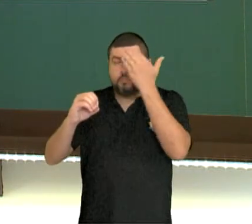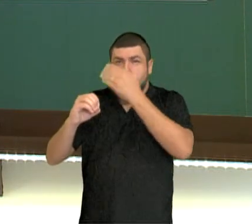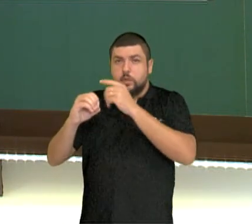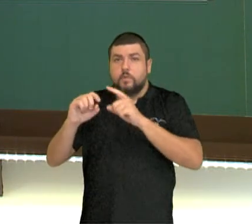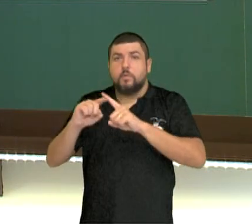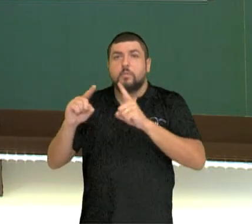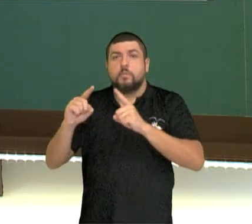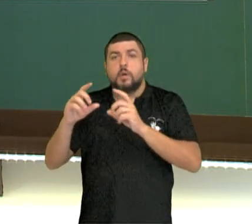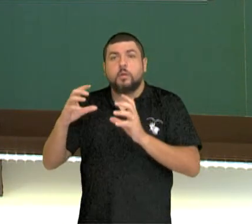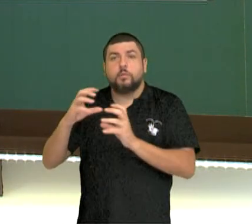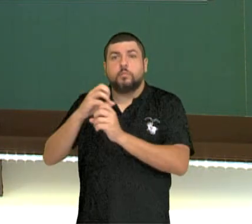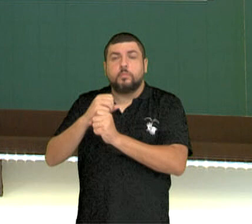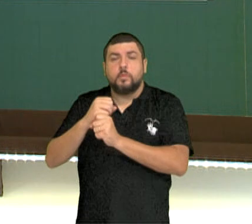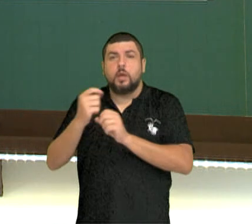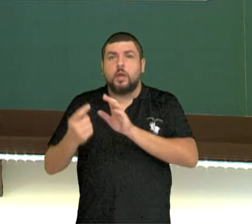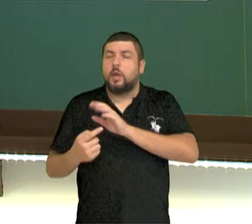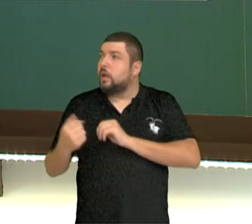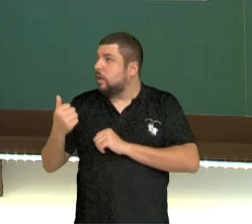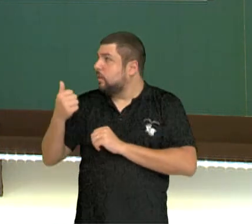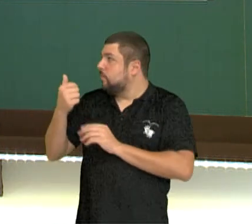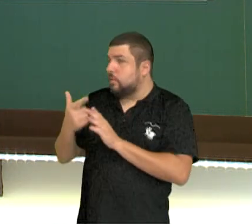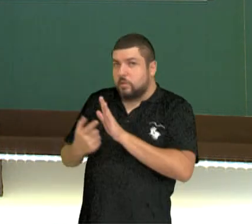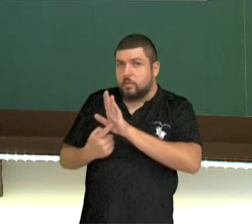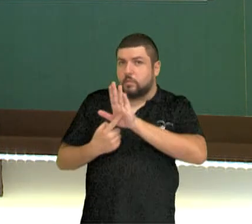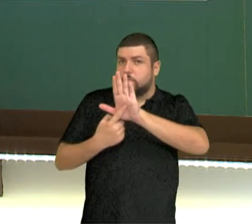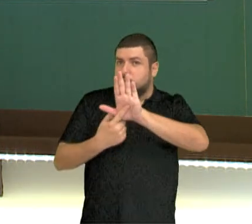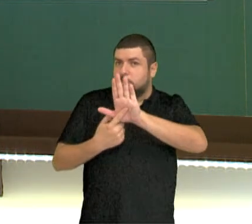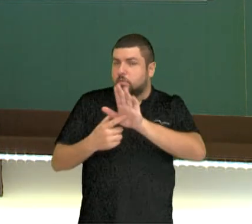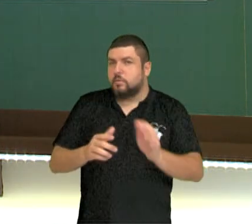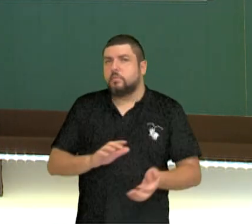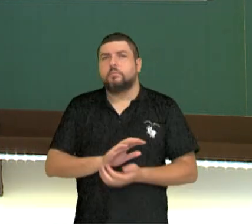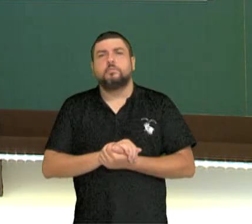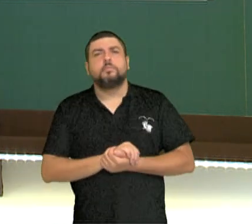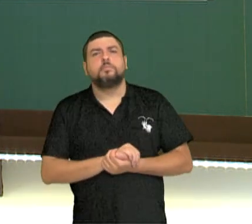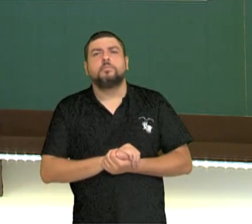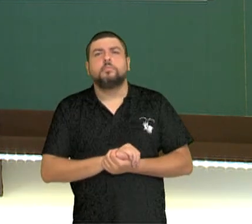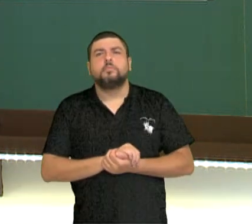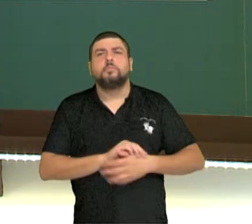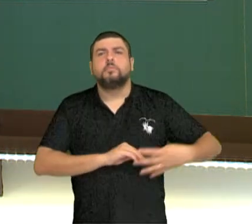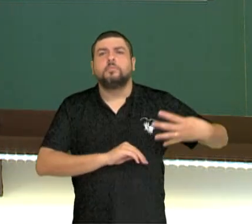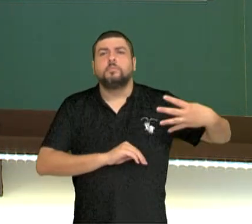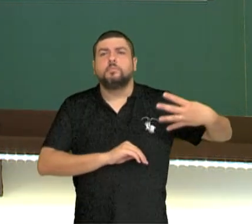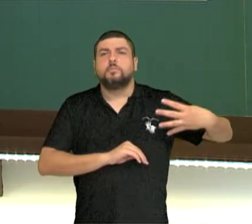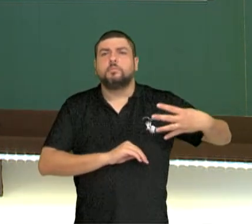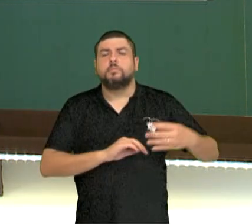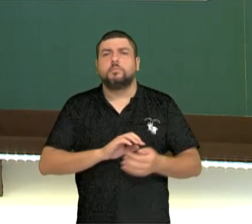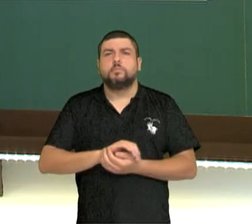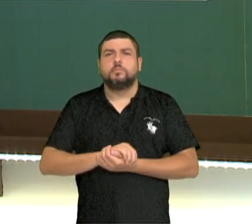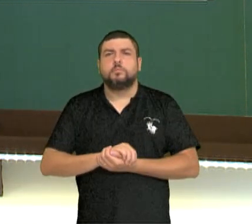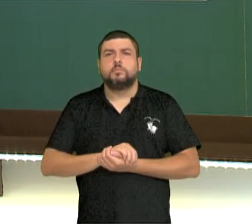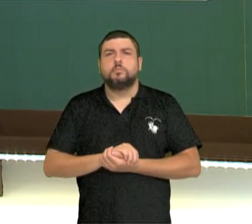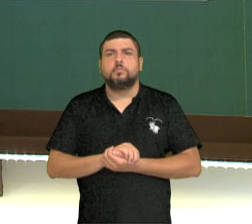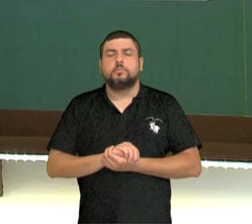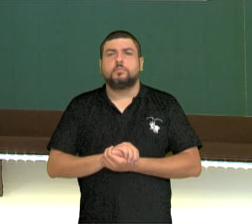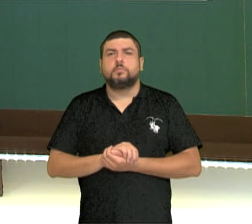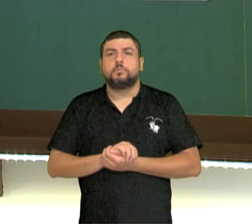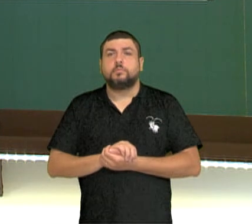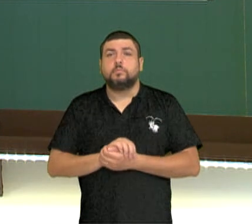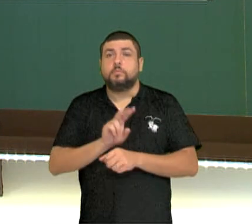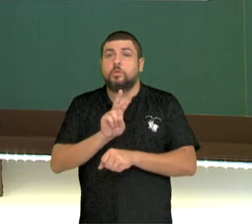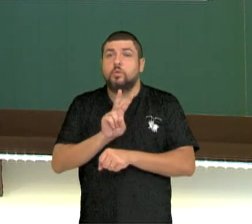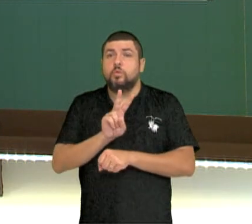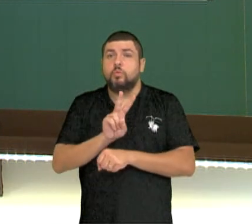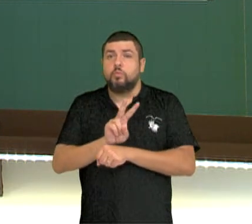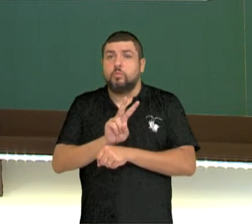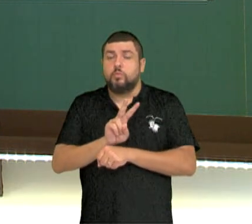está sendo demonstrado aqui para nós. O quarto passo, cuidar para não alterar